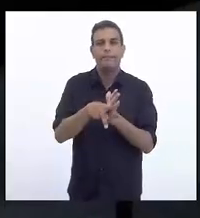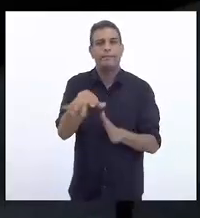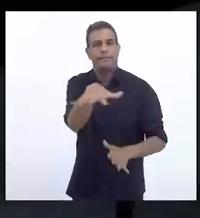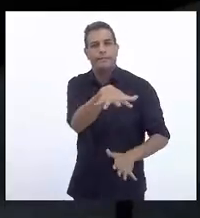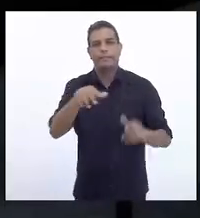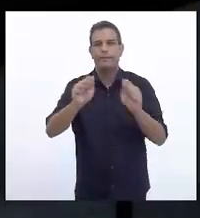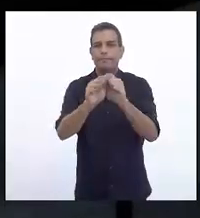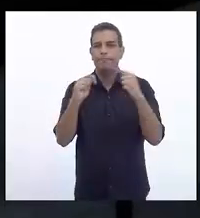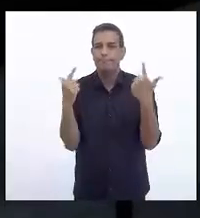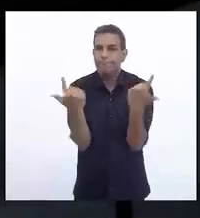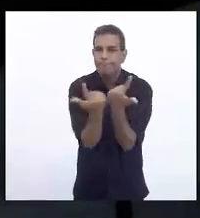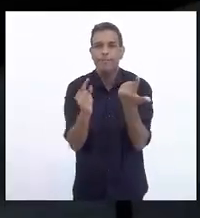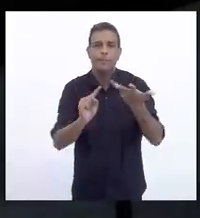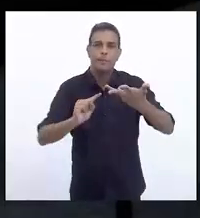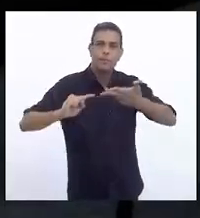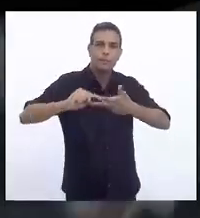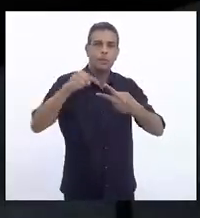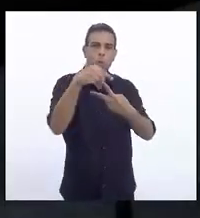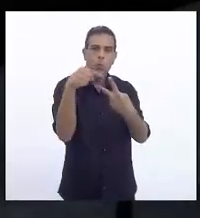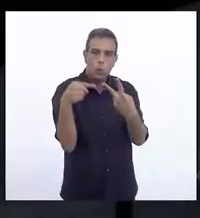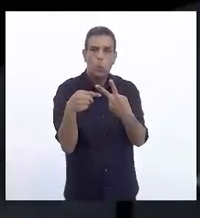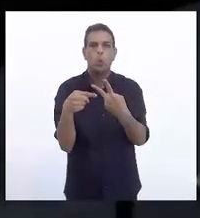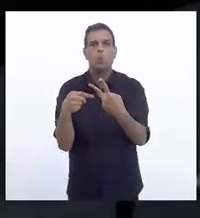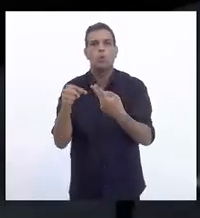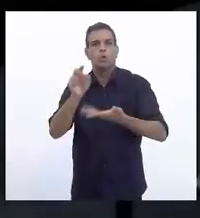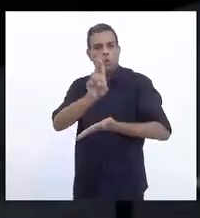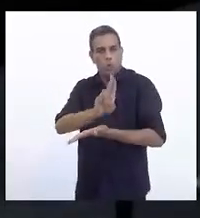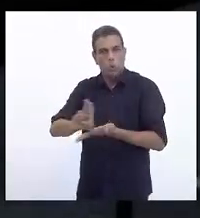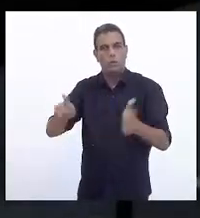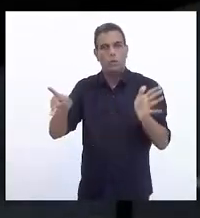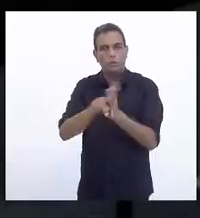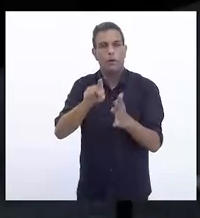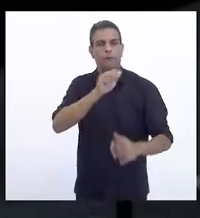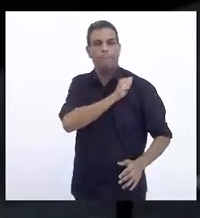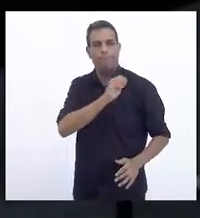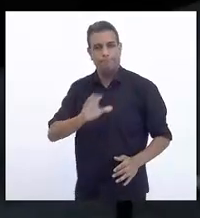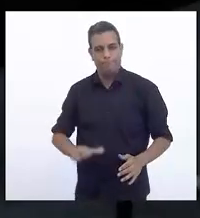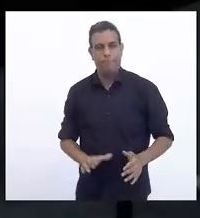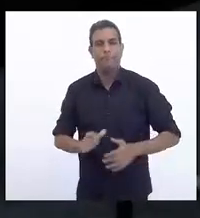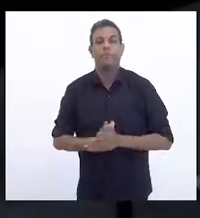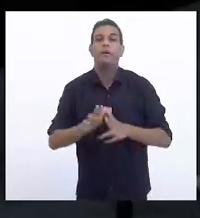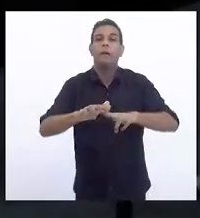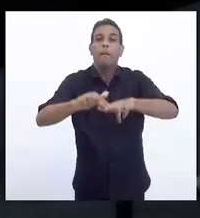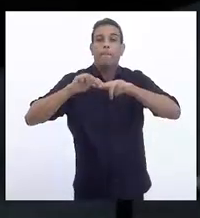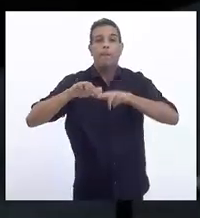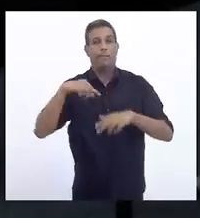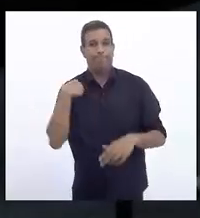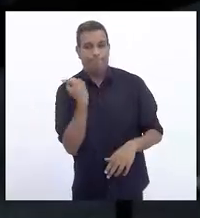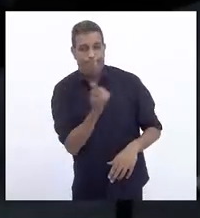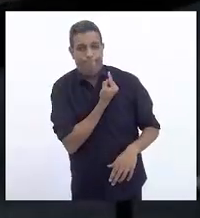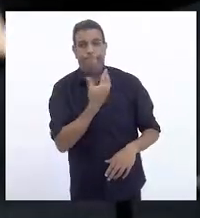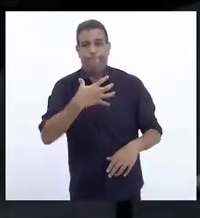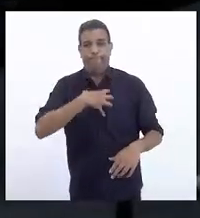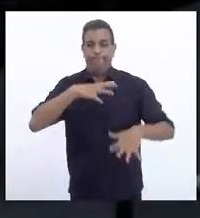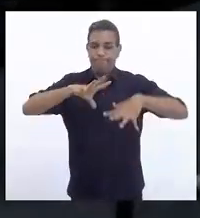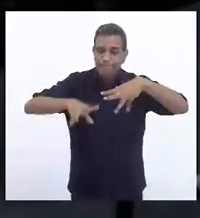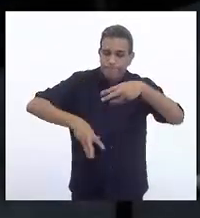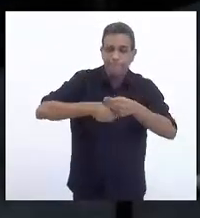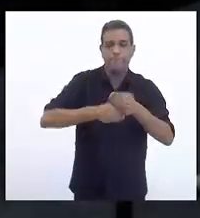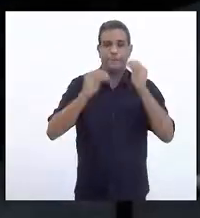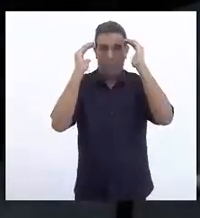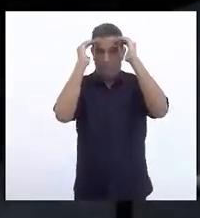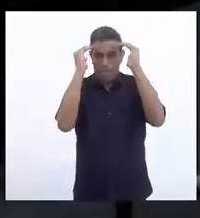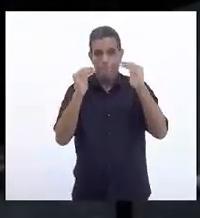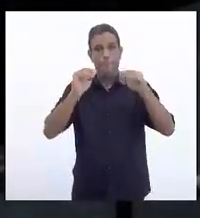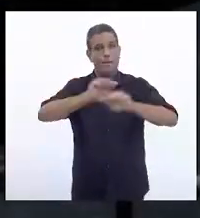tinha feito por essas duas universidades com o que fez o André Siciliano. E é por nesta fala, respeitando